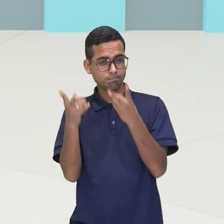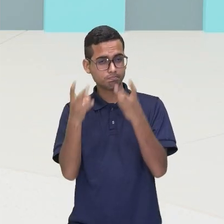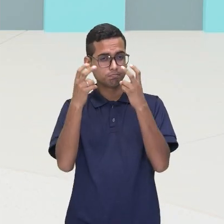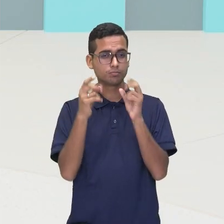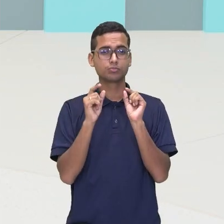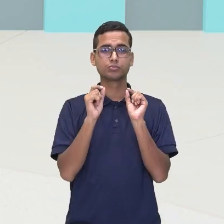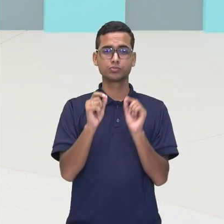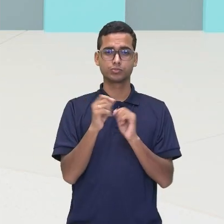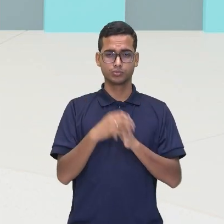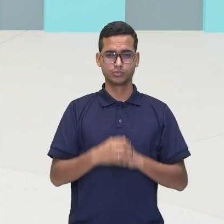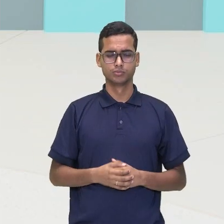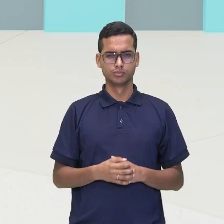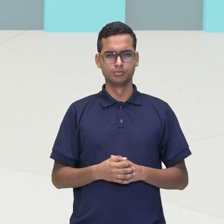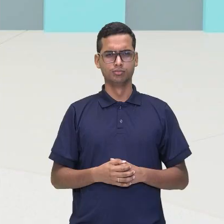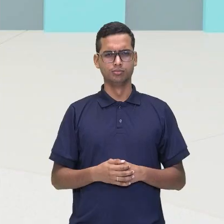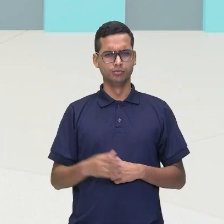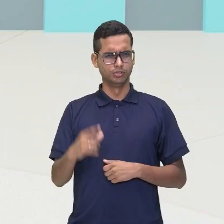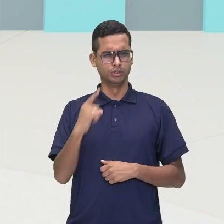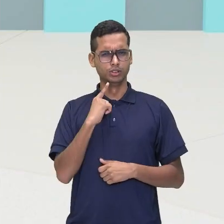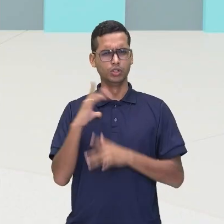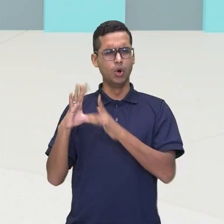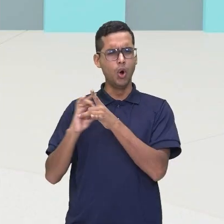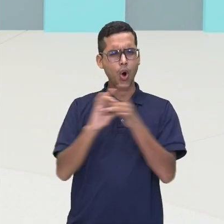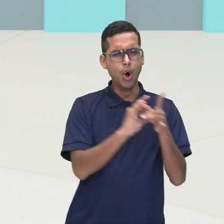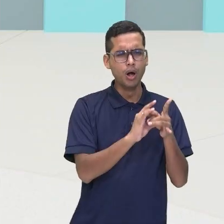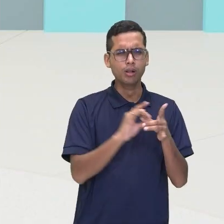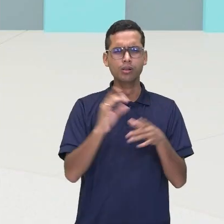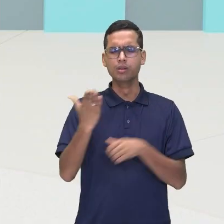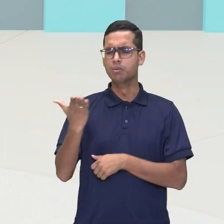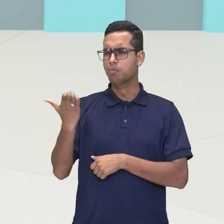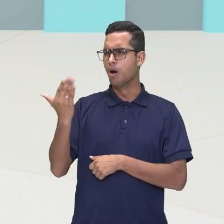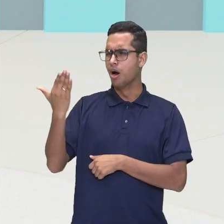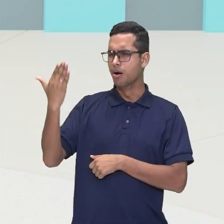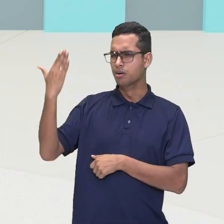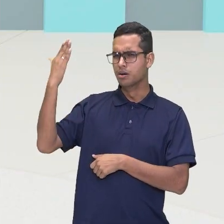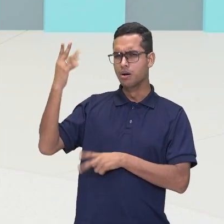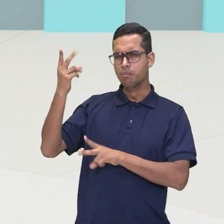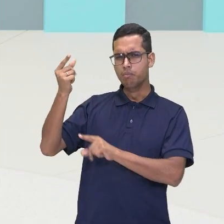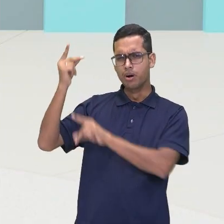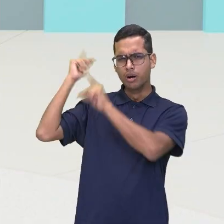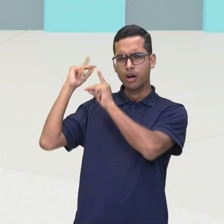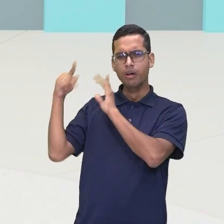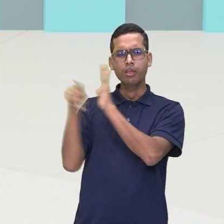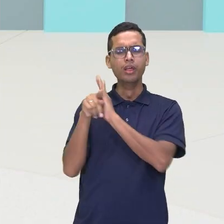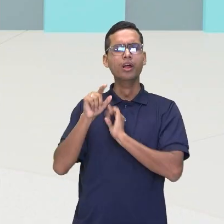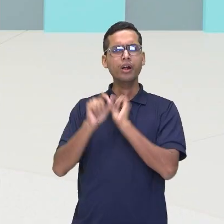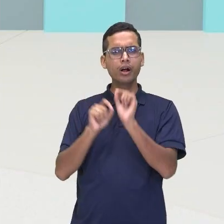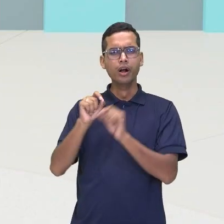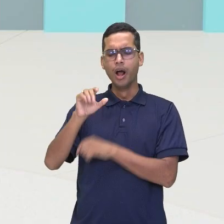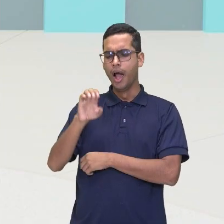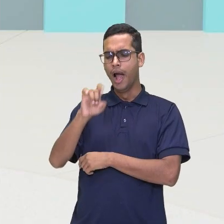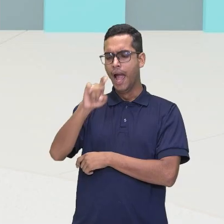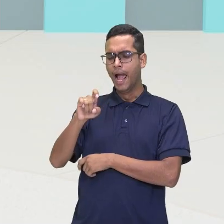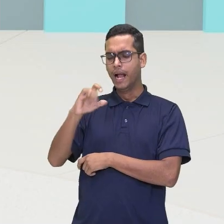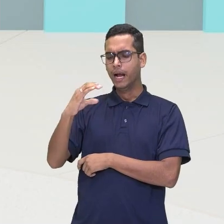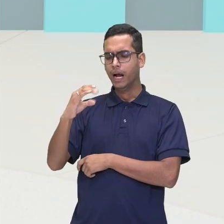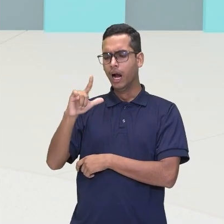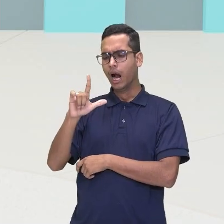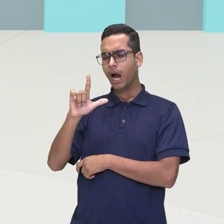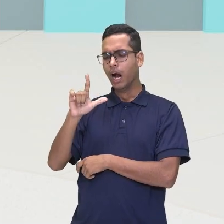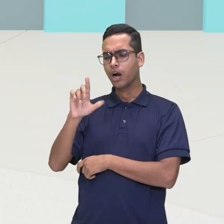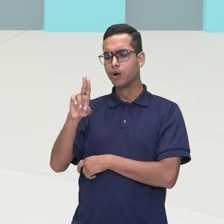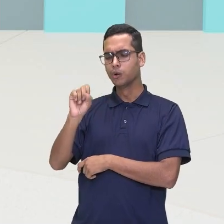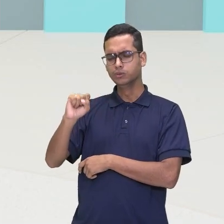antes tínhamos um contexto em que ocorria o que a gente chama de exclusão. Nesse momento, a